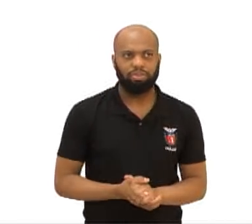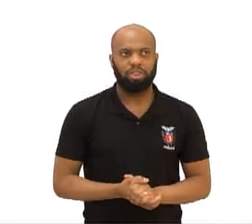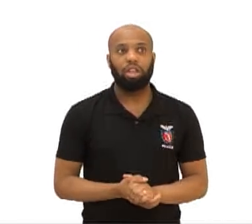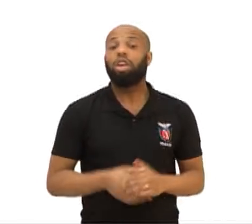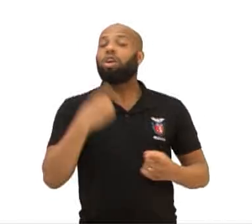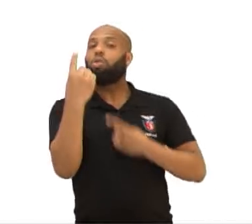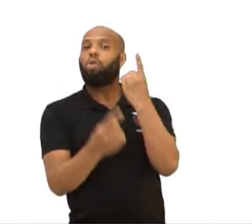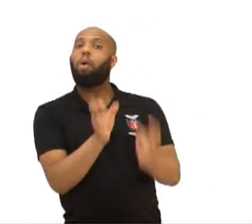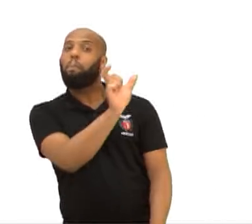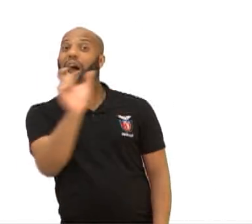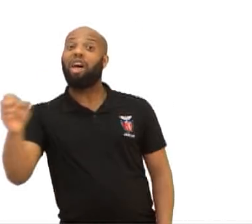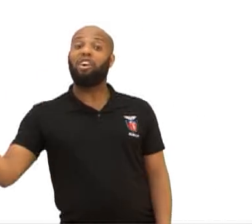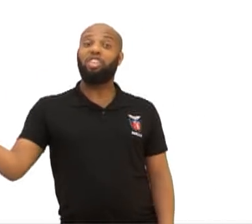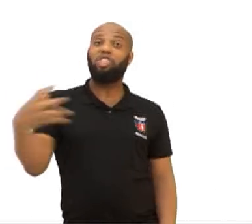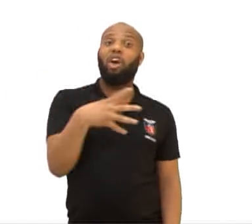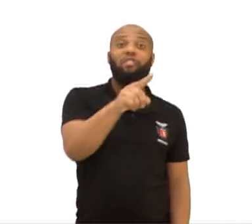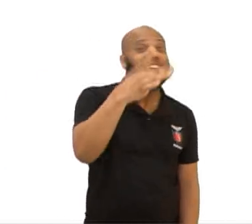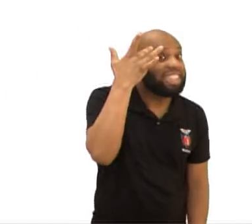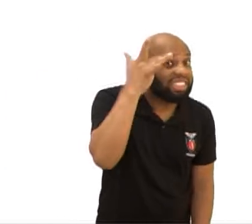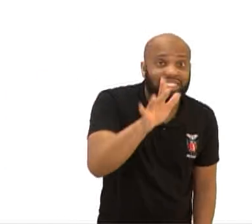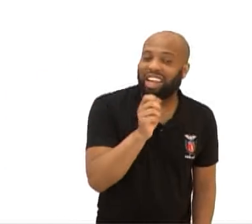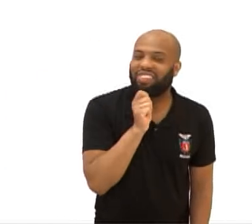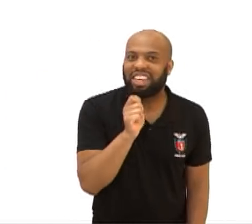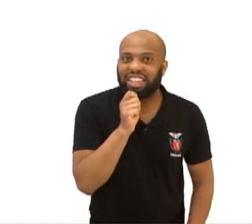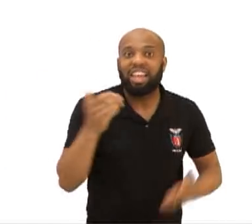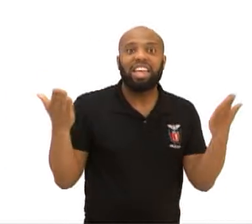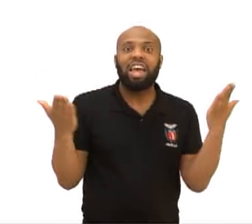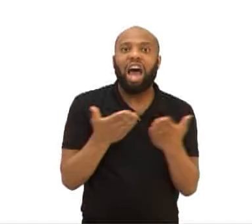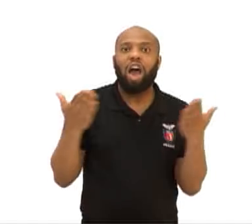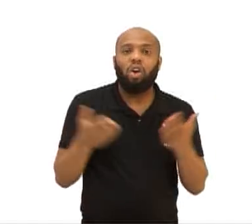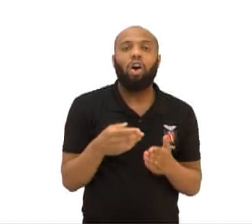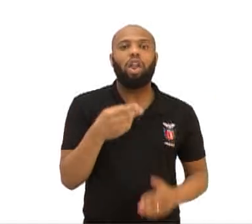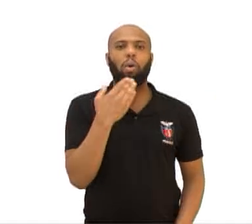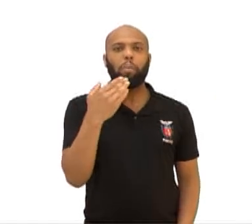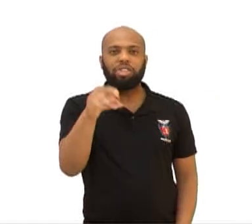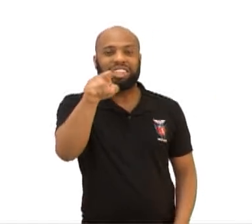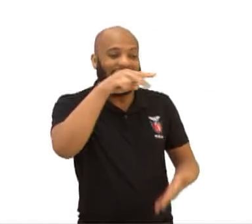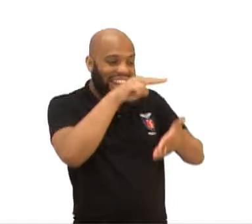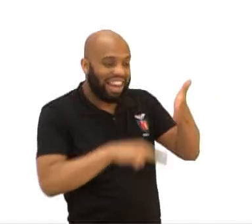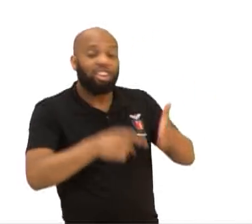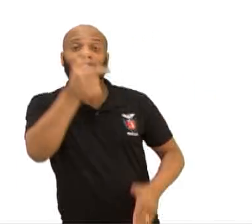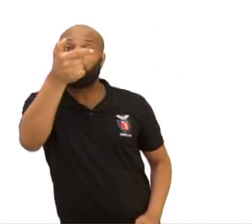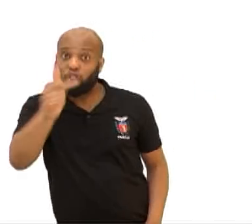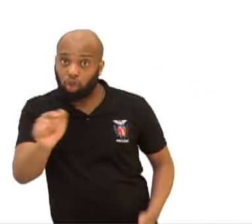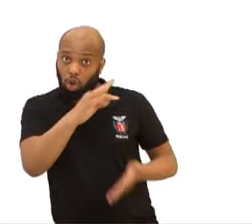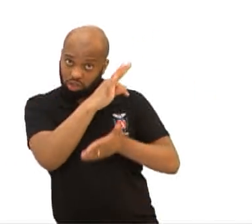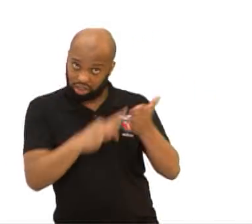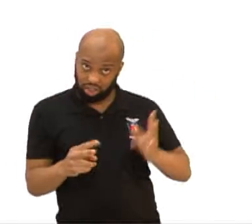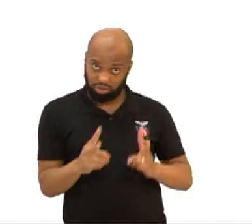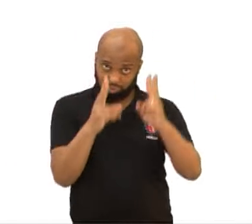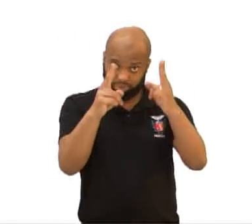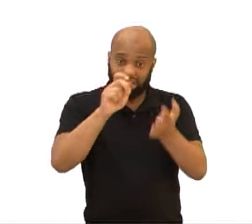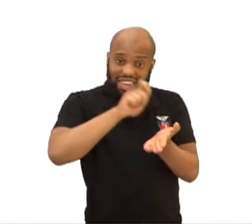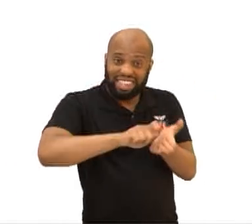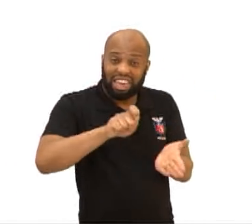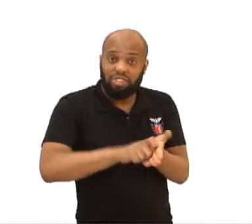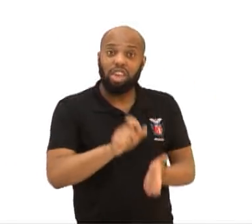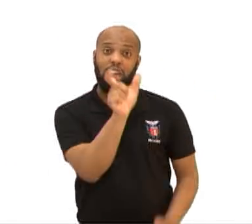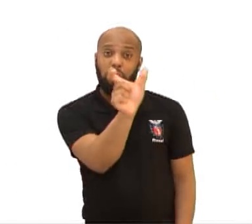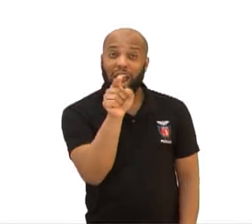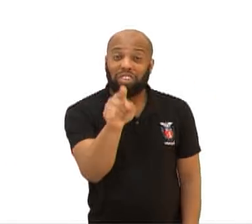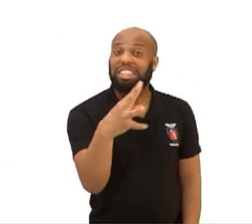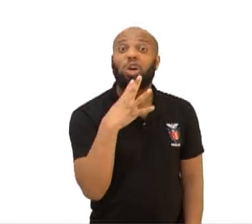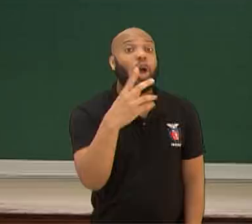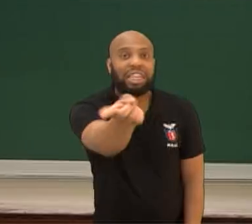Quais palavras são novas para você? Então, eu vou pedir para vocês reler esse fragmento do texto e escrever as palavras